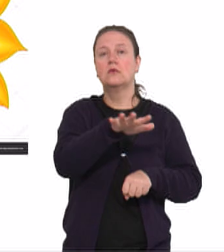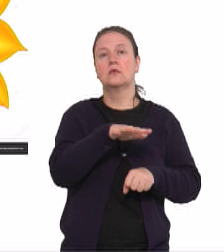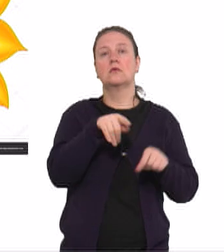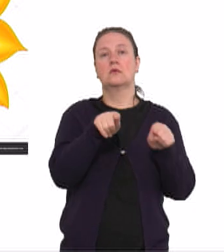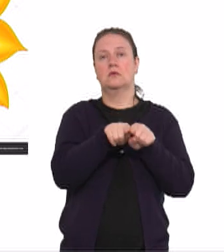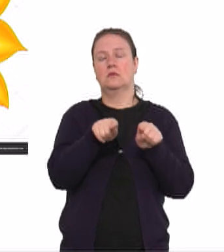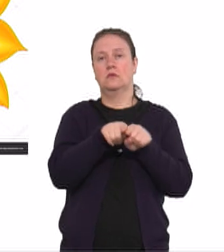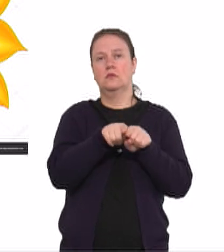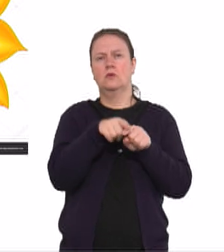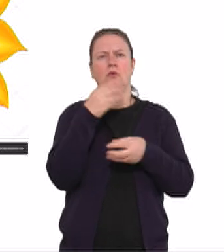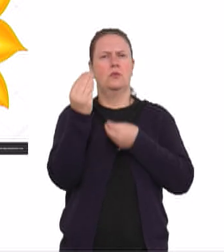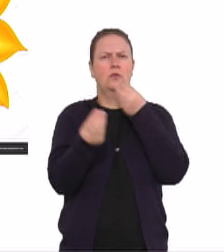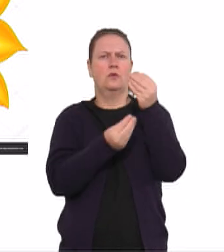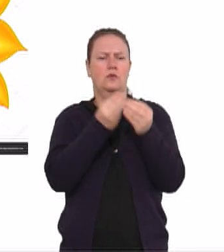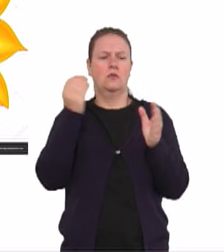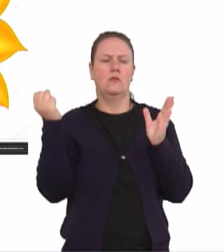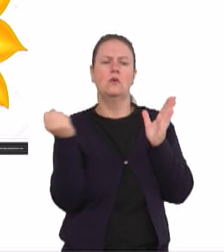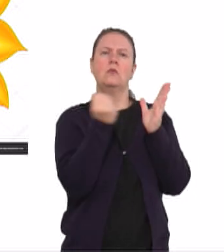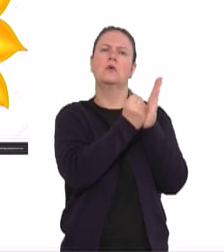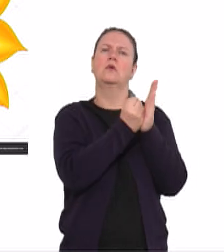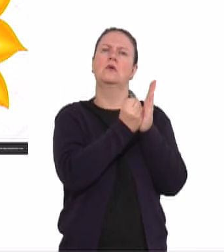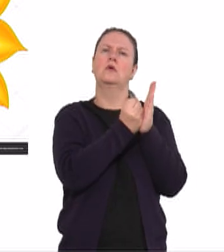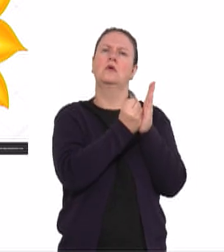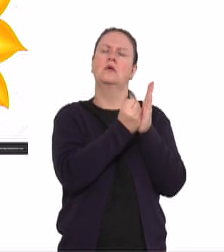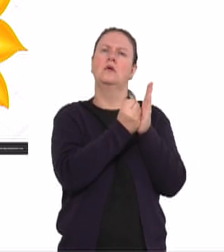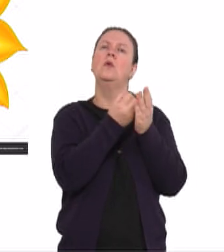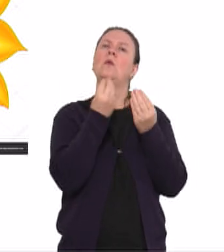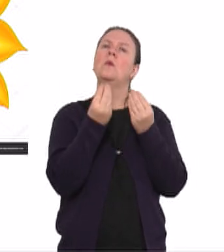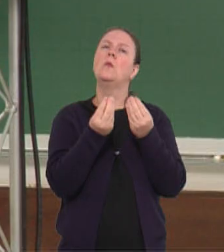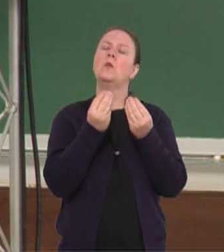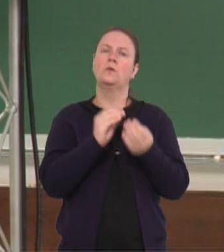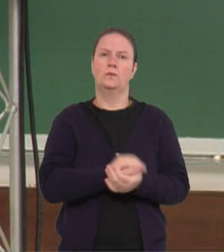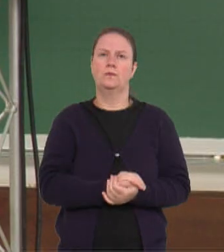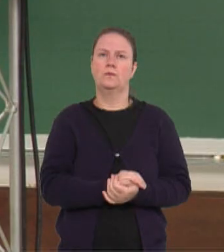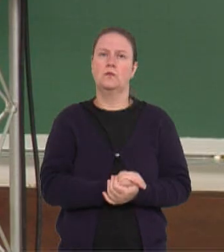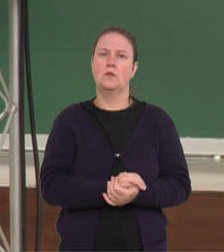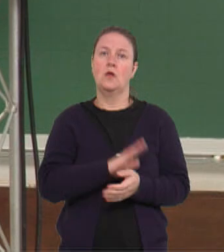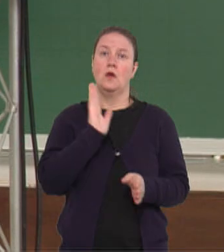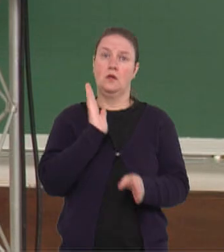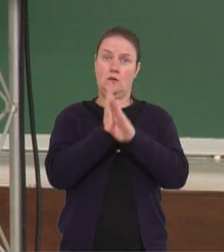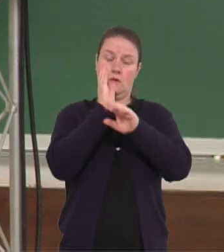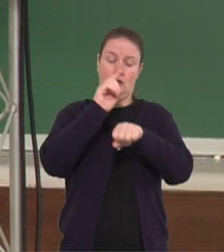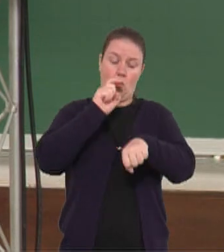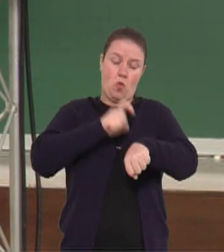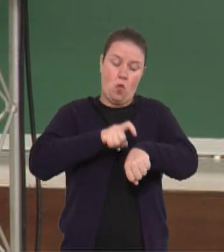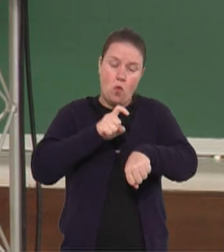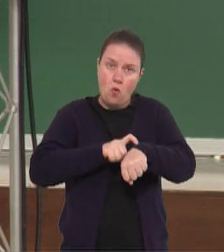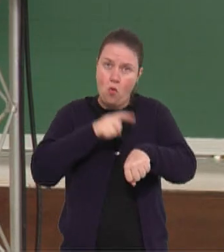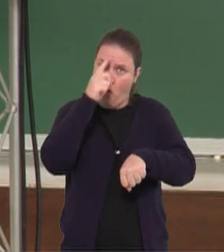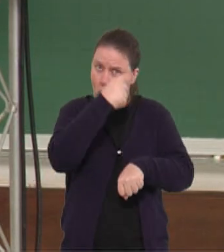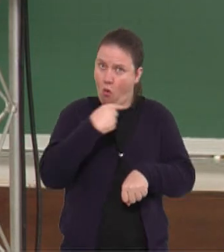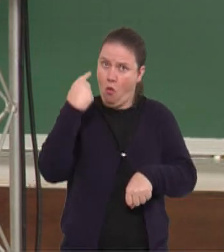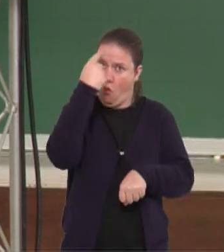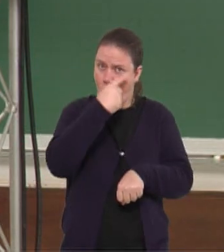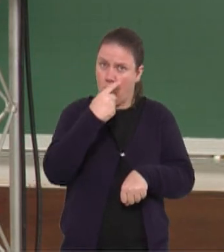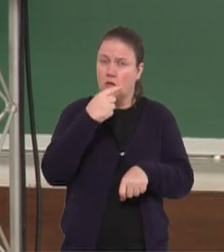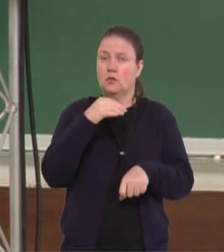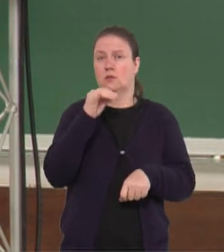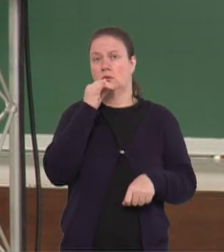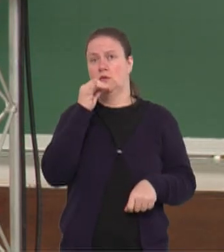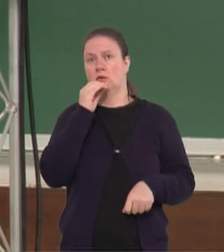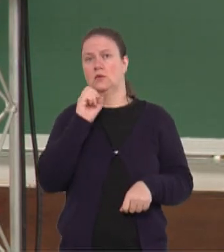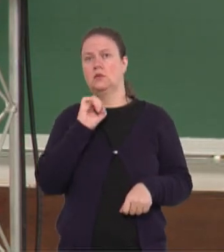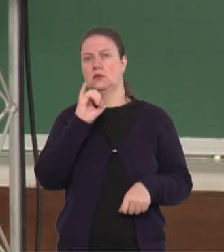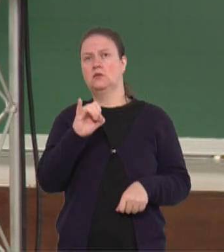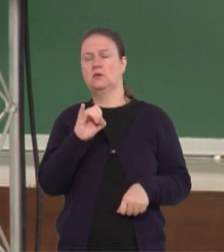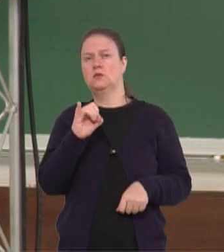nós marcamos o tempo no nosso texto? Pelo reloginho, marcamos pela noite. Por exemplo, se você